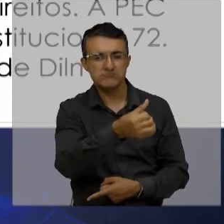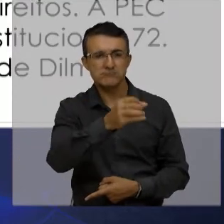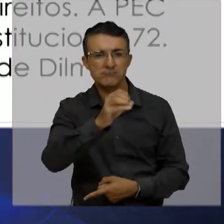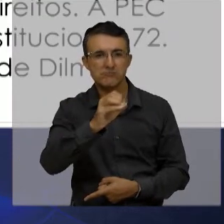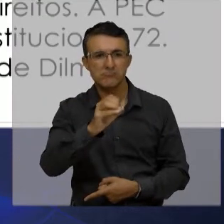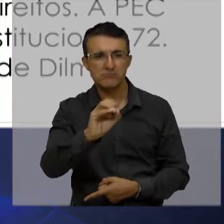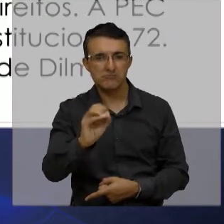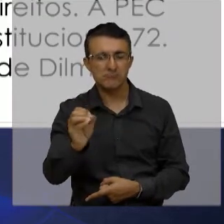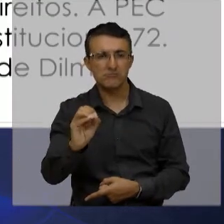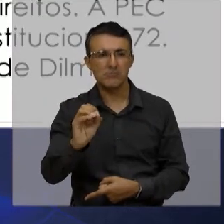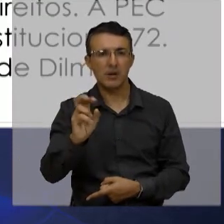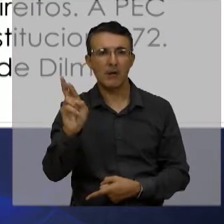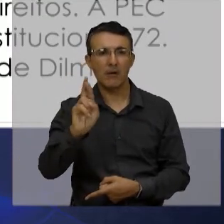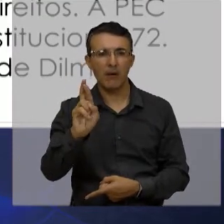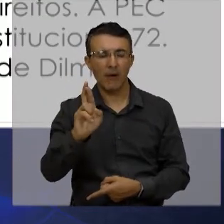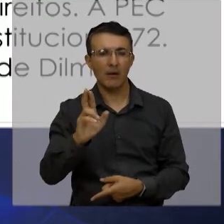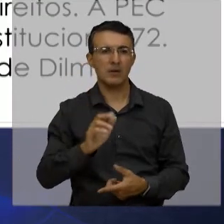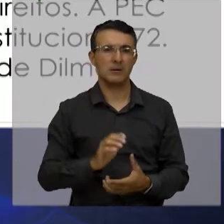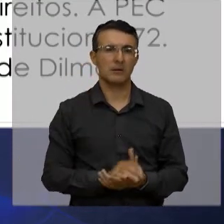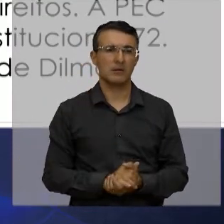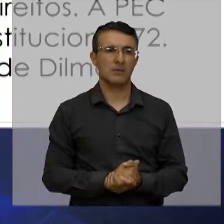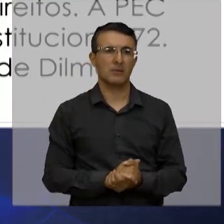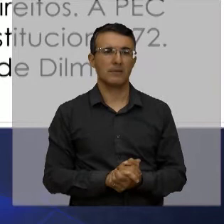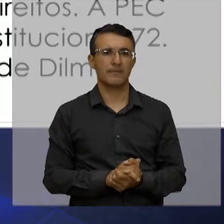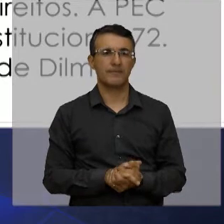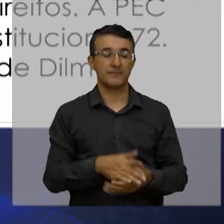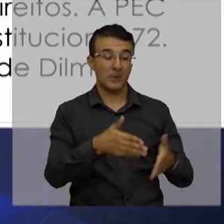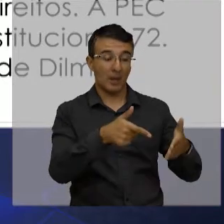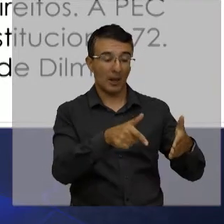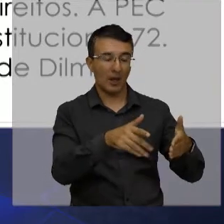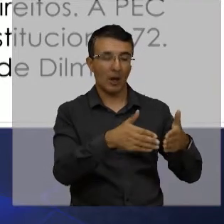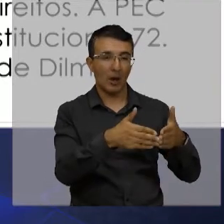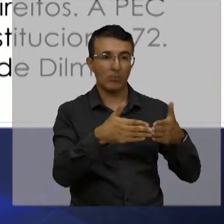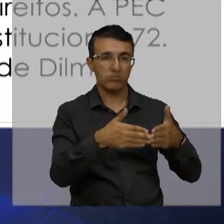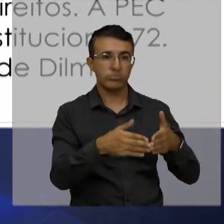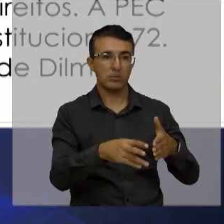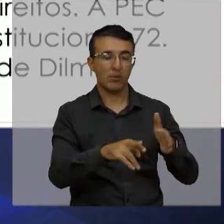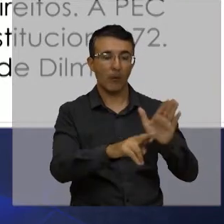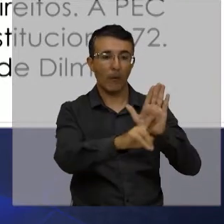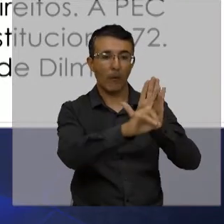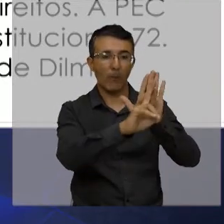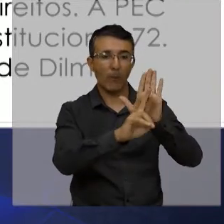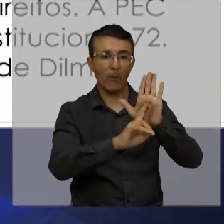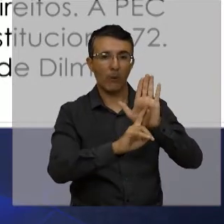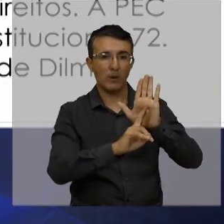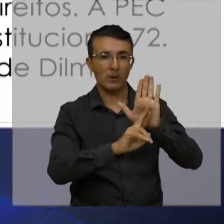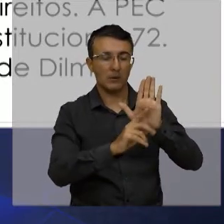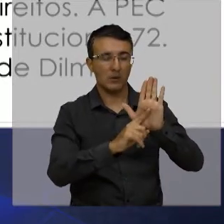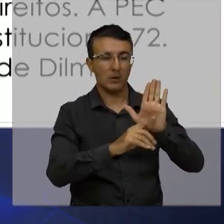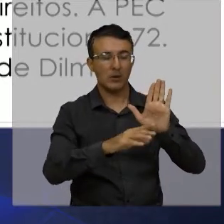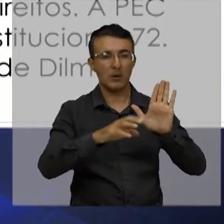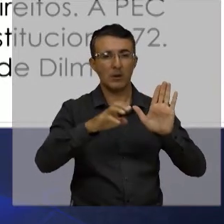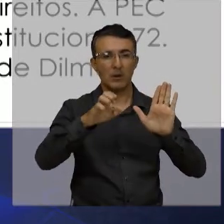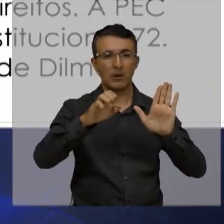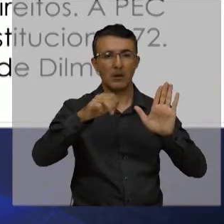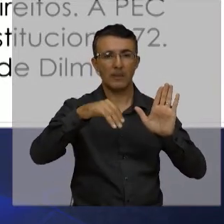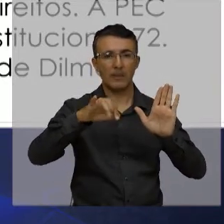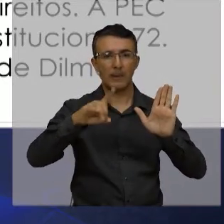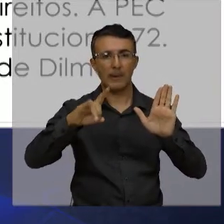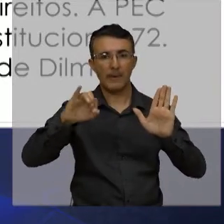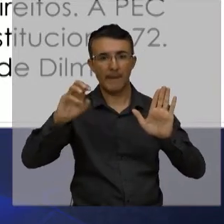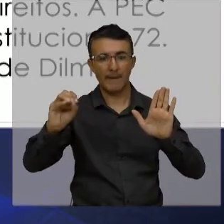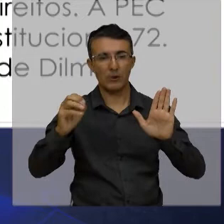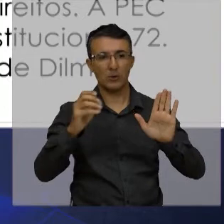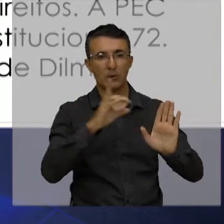favor? Tem aqui um requerimento do deputado Emílio de Souza, que questiona o